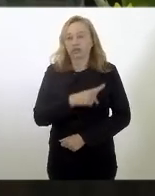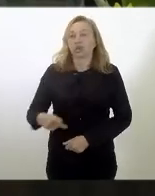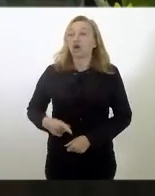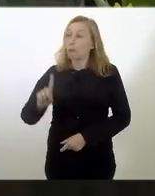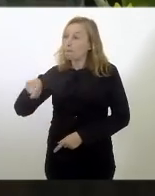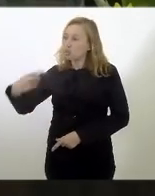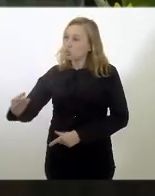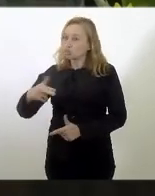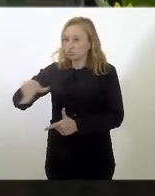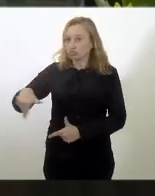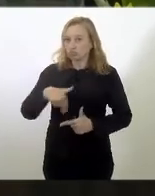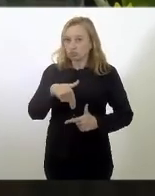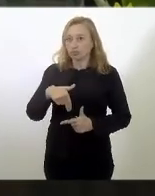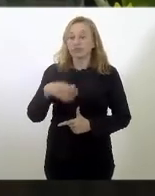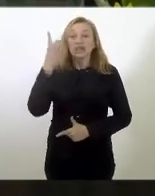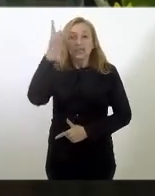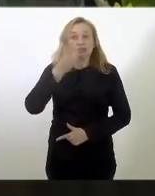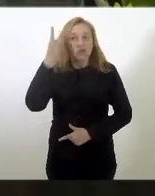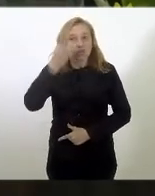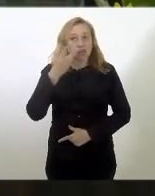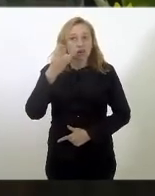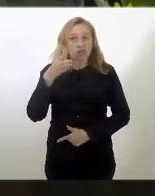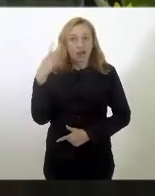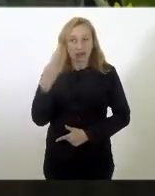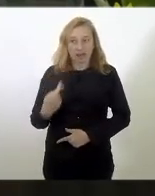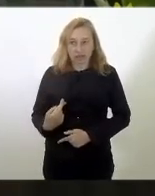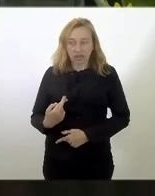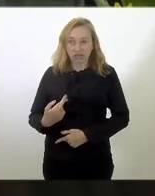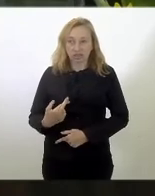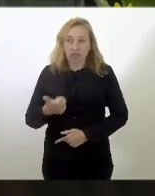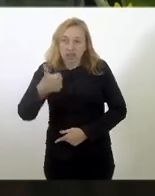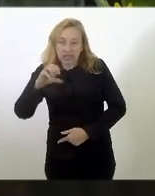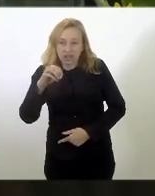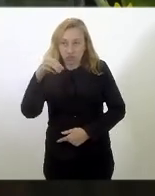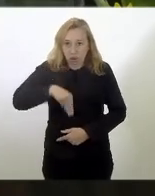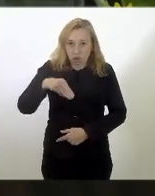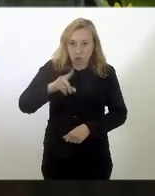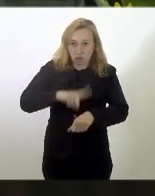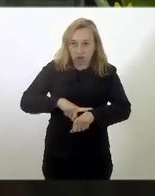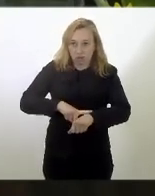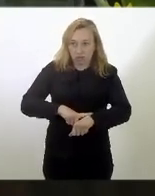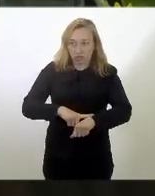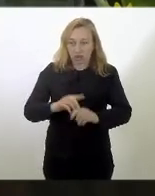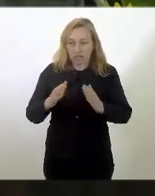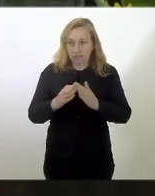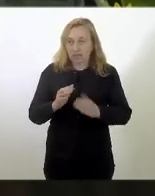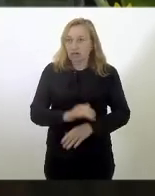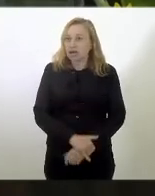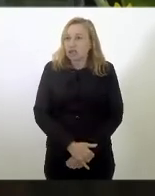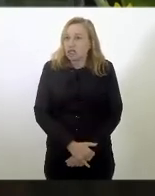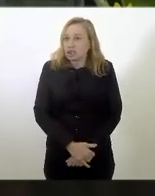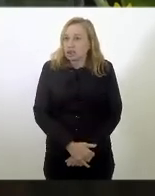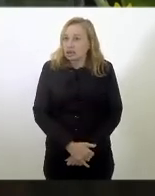Próxima oradora escrita é a nobre deputada Renata Souza. Vossa Excelência dispõe de 10 minutos no tempo regimental.